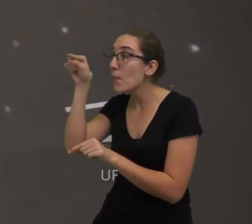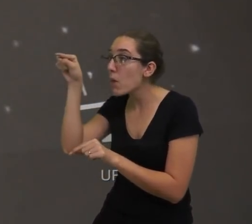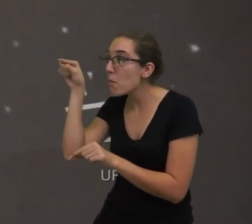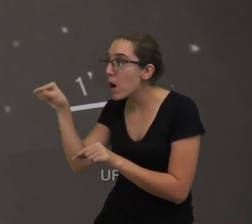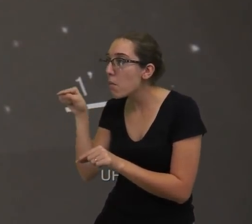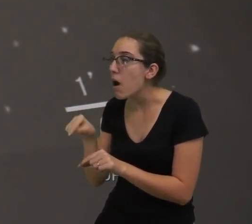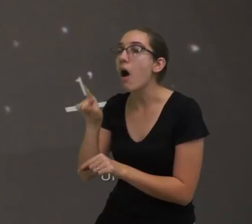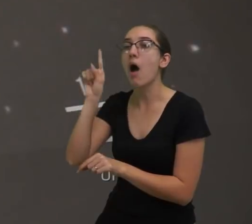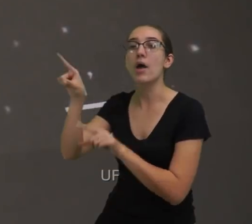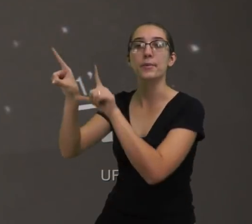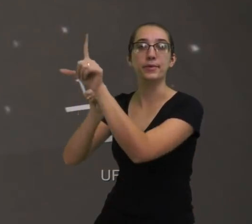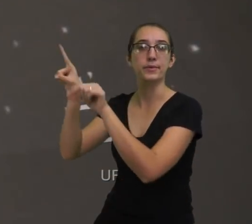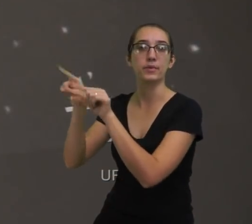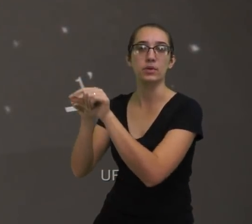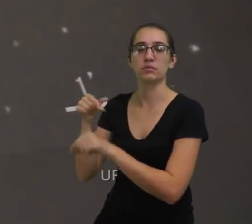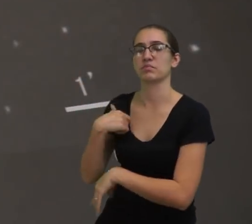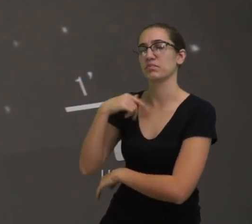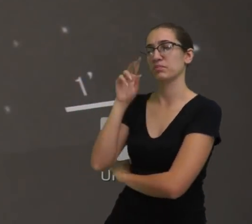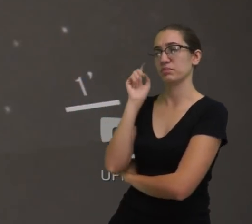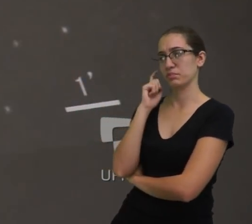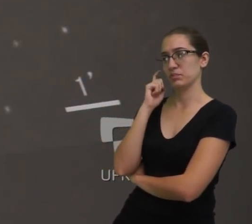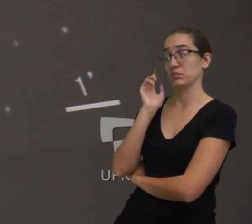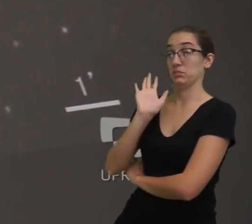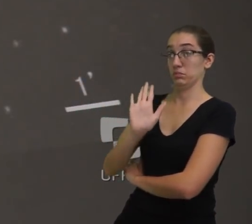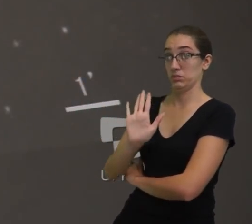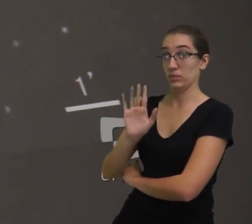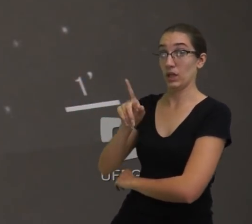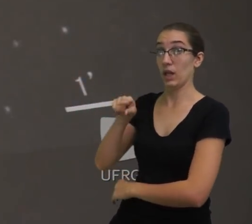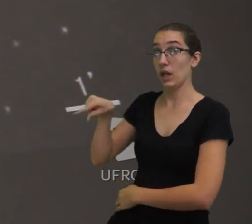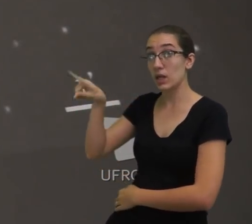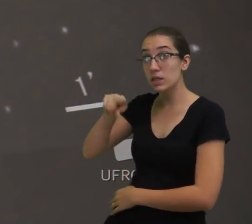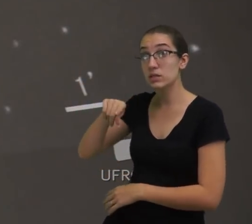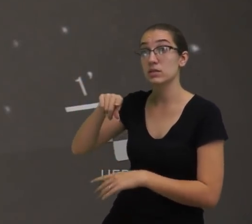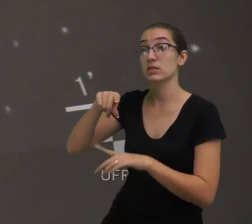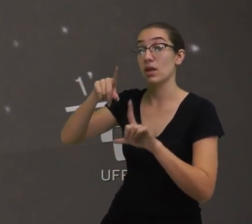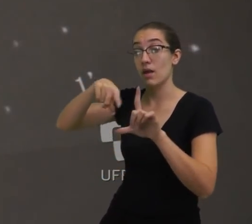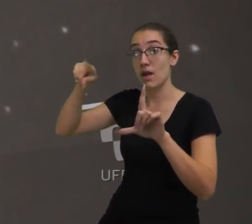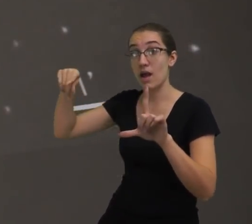rádio quase estelares, parecem estrelas. Tá?